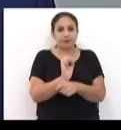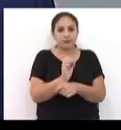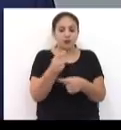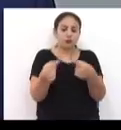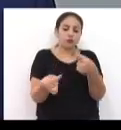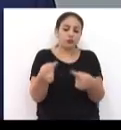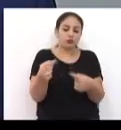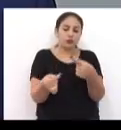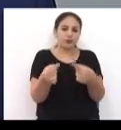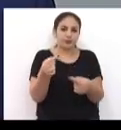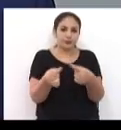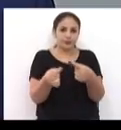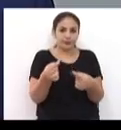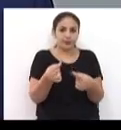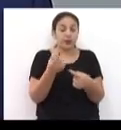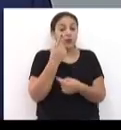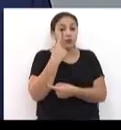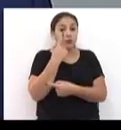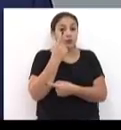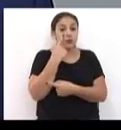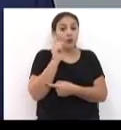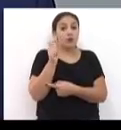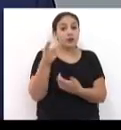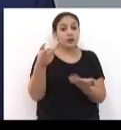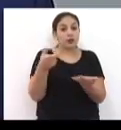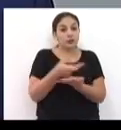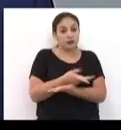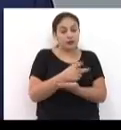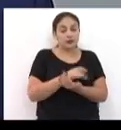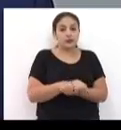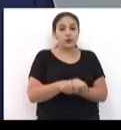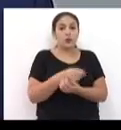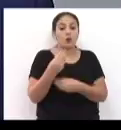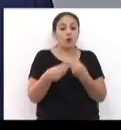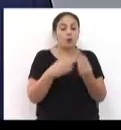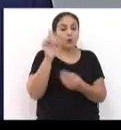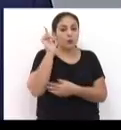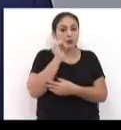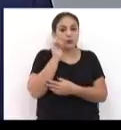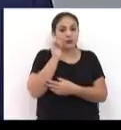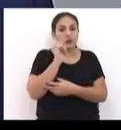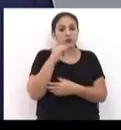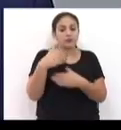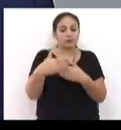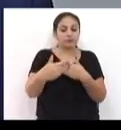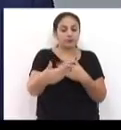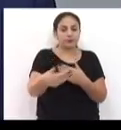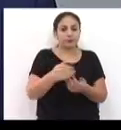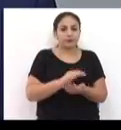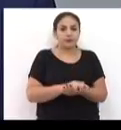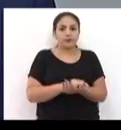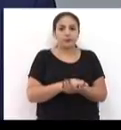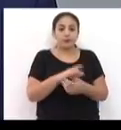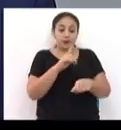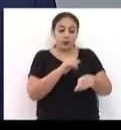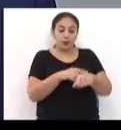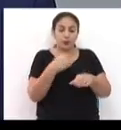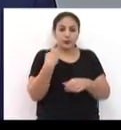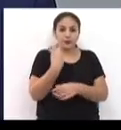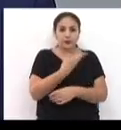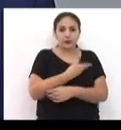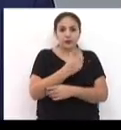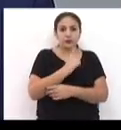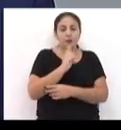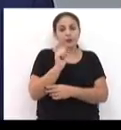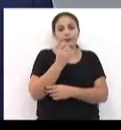dessas discussões, desses encaminhamentos e ver o que se sucede logo mais ali à frente. De momento, o que a gente